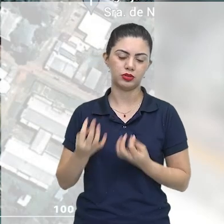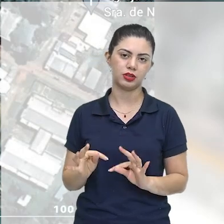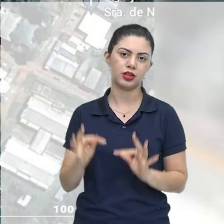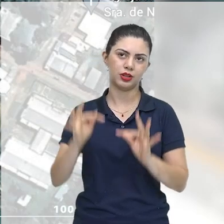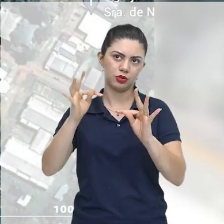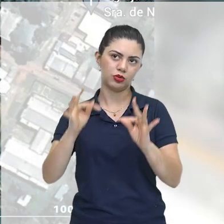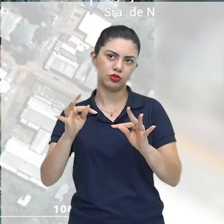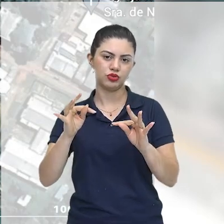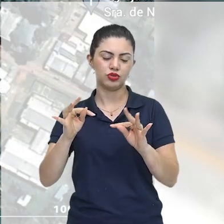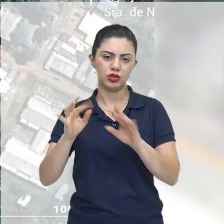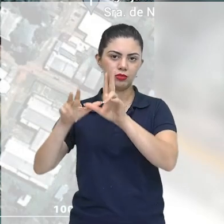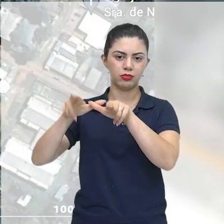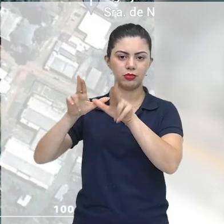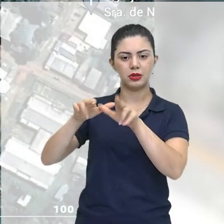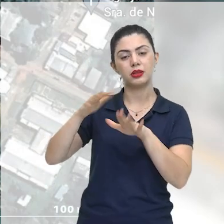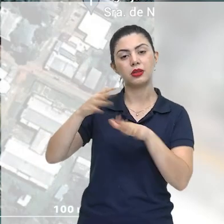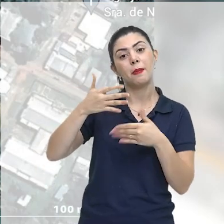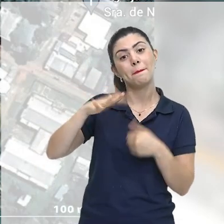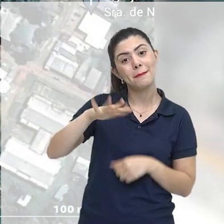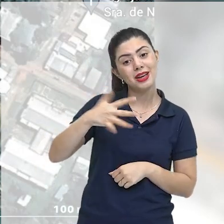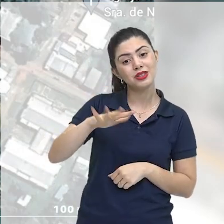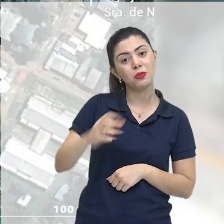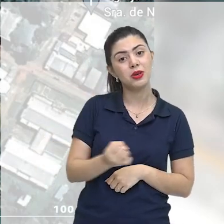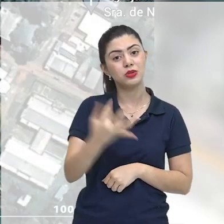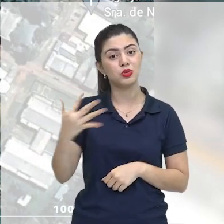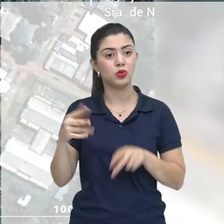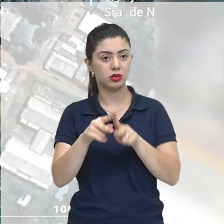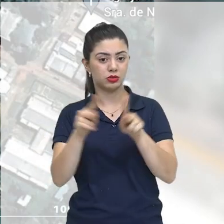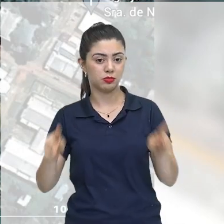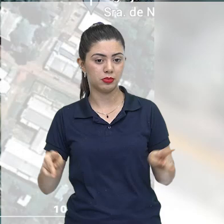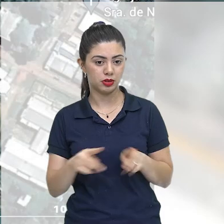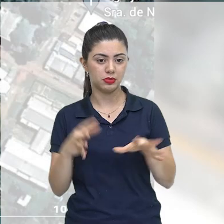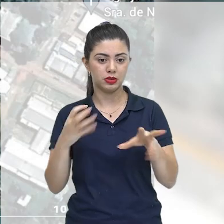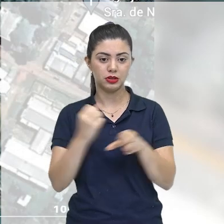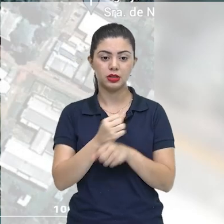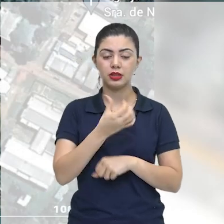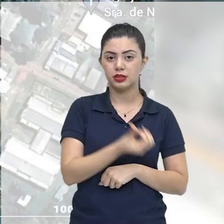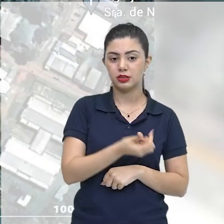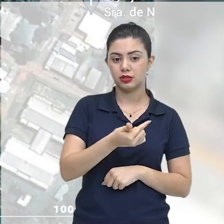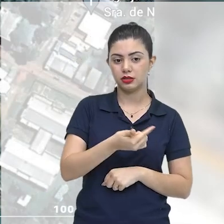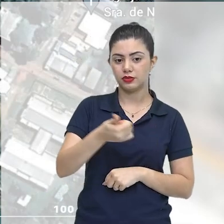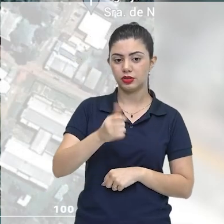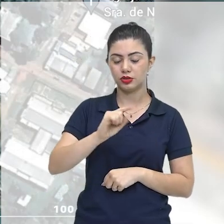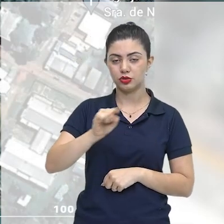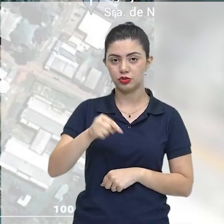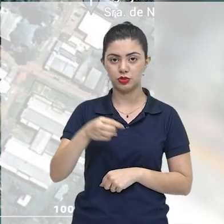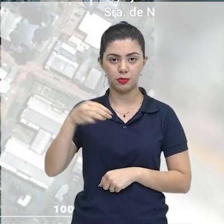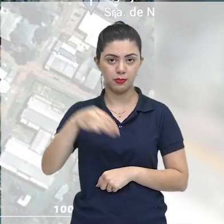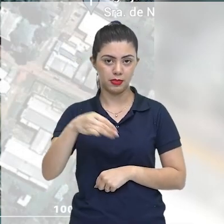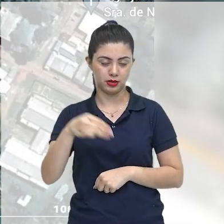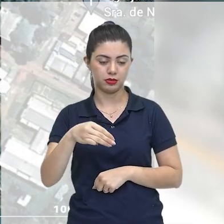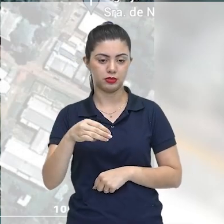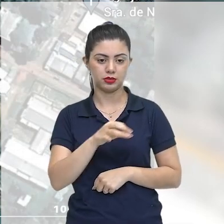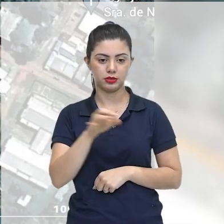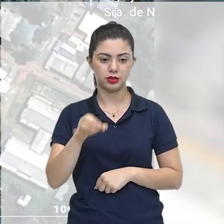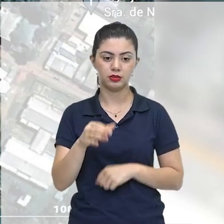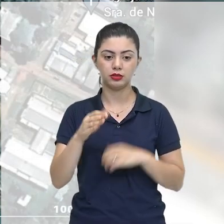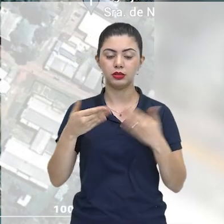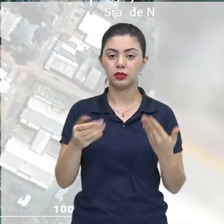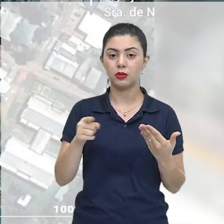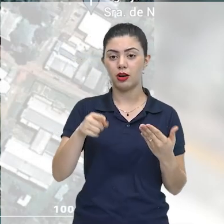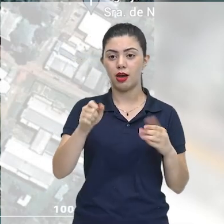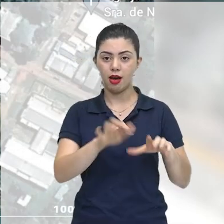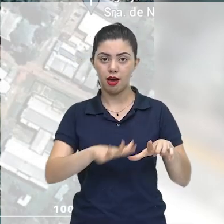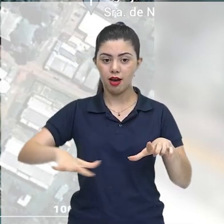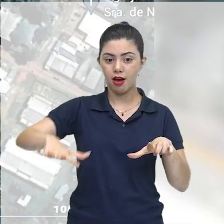estimativa do tamanho que é a estrutura. Então o perímetro aqui é de 621 metros, né, 0,01, e a área